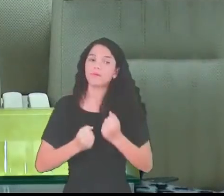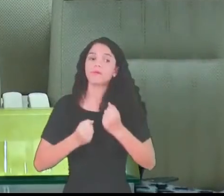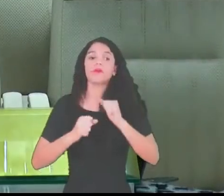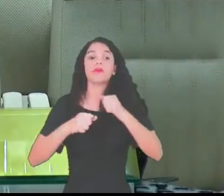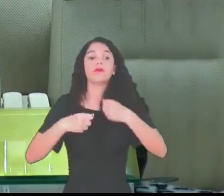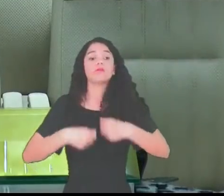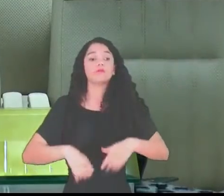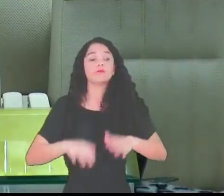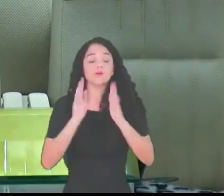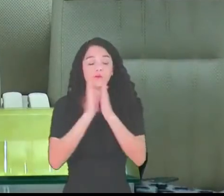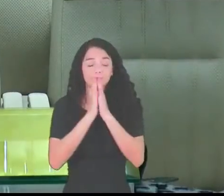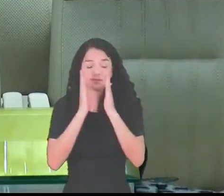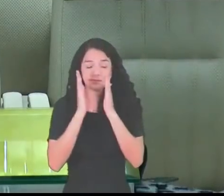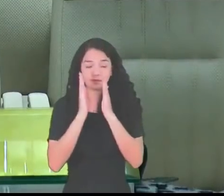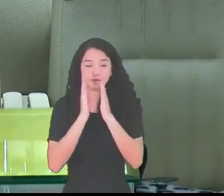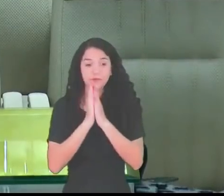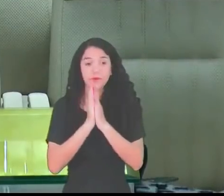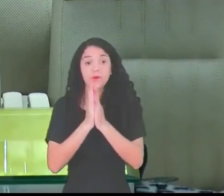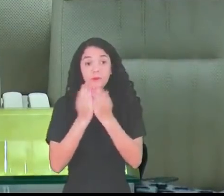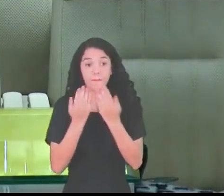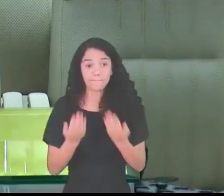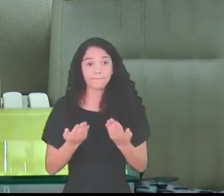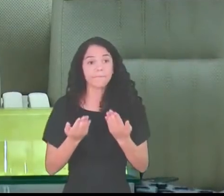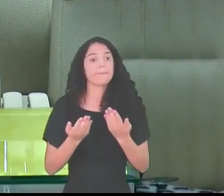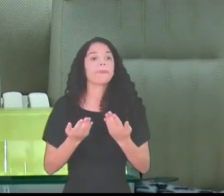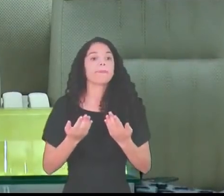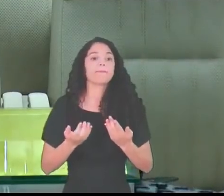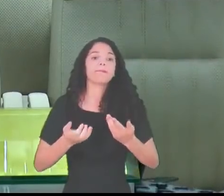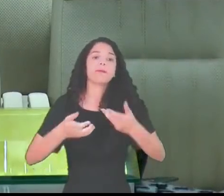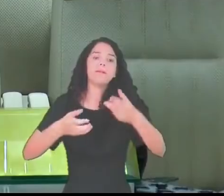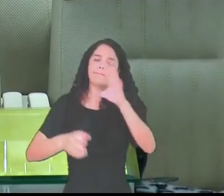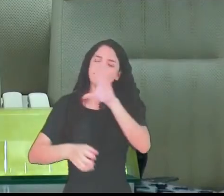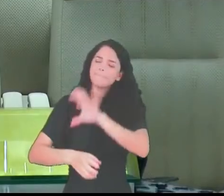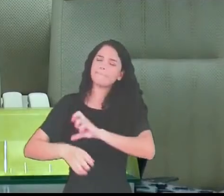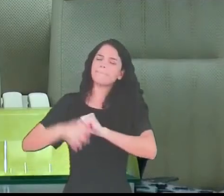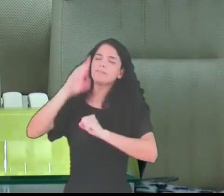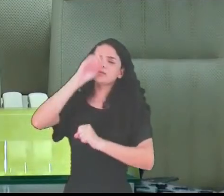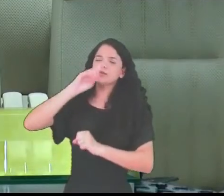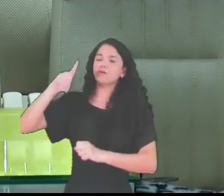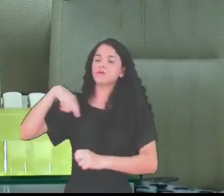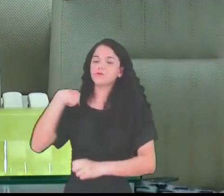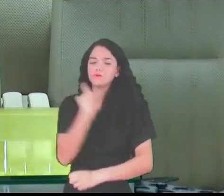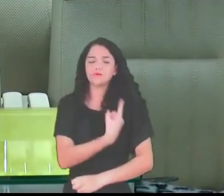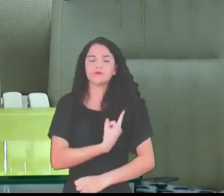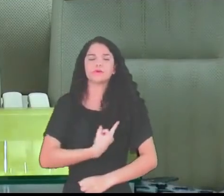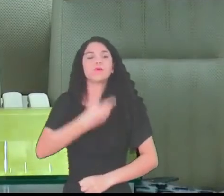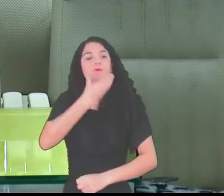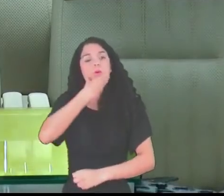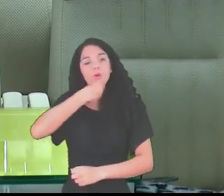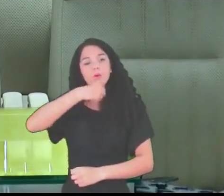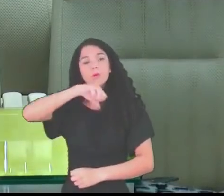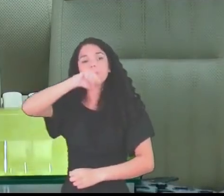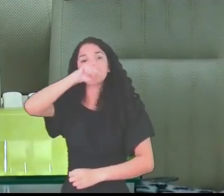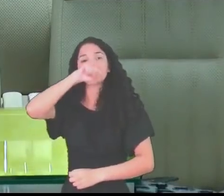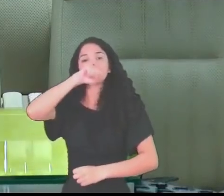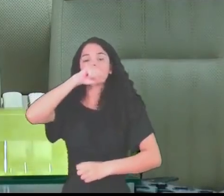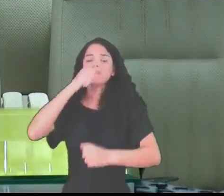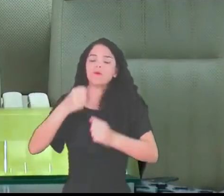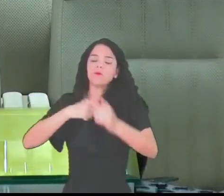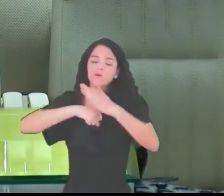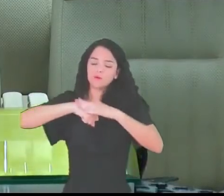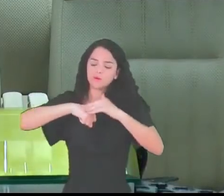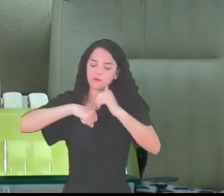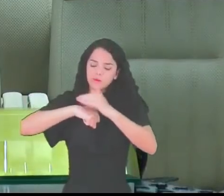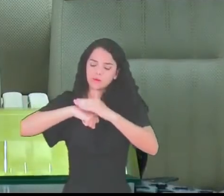mãos. O grande amor de Deus, nosso Pai, a graça de nosso Senhor e Salvador Jesus Cristo e as eternas